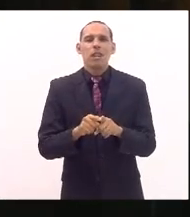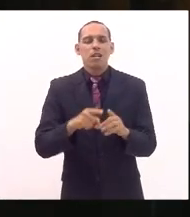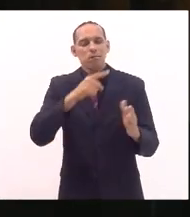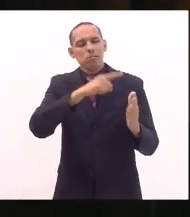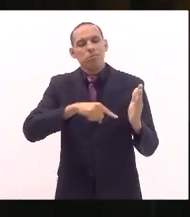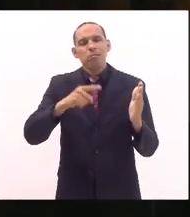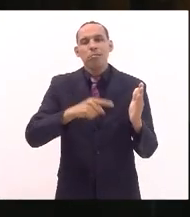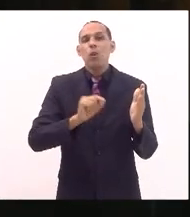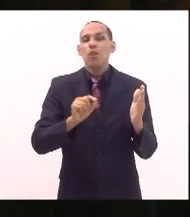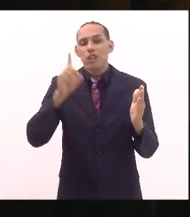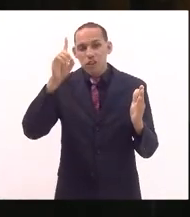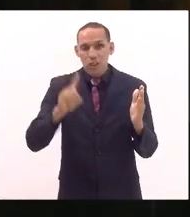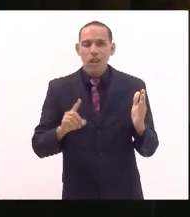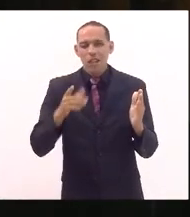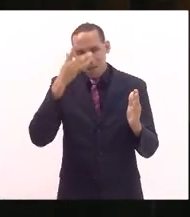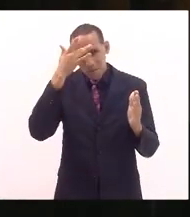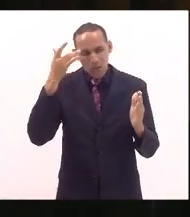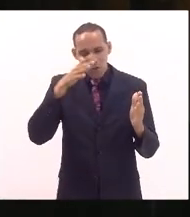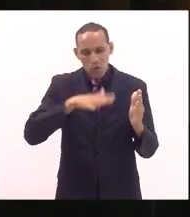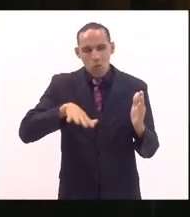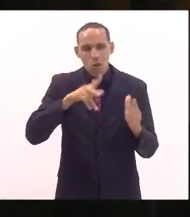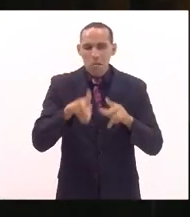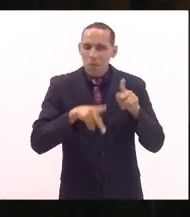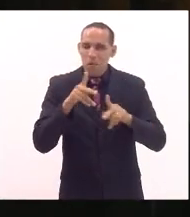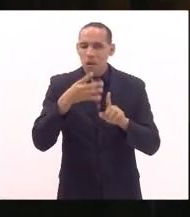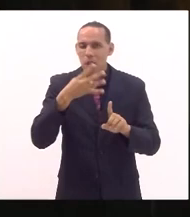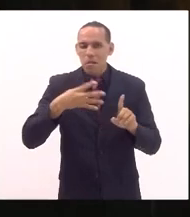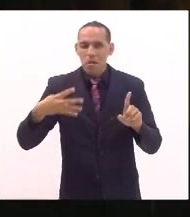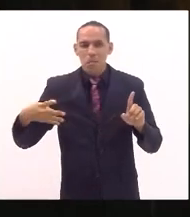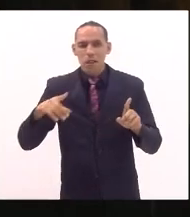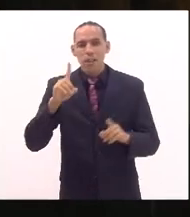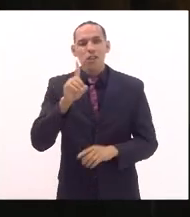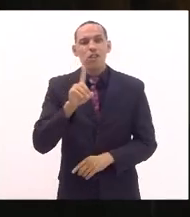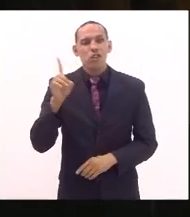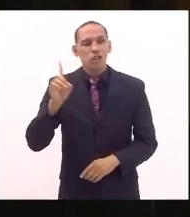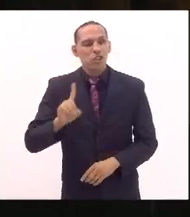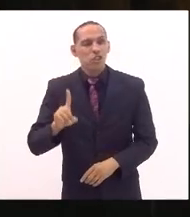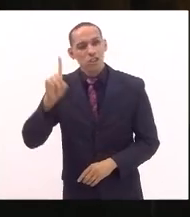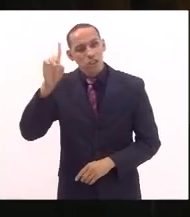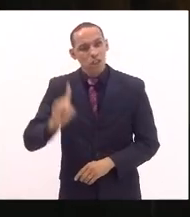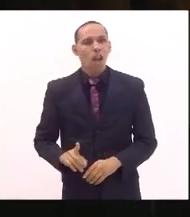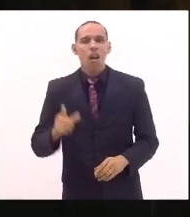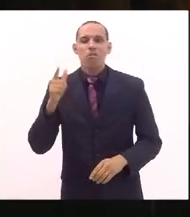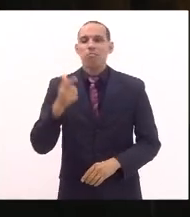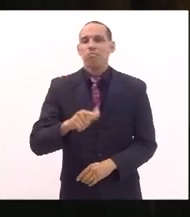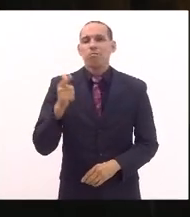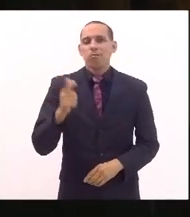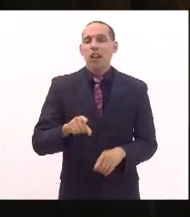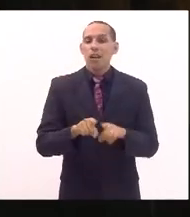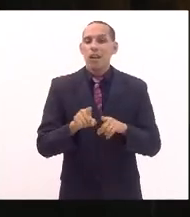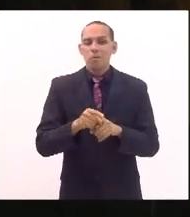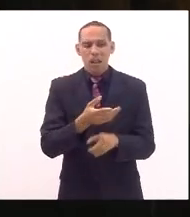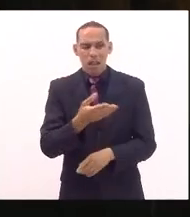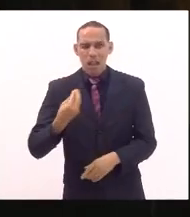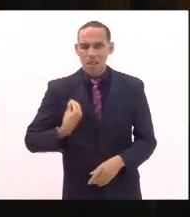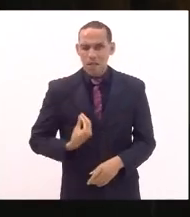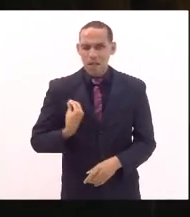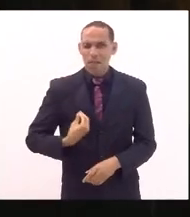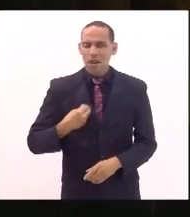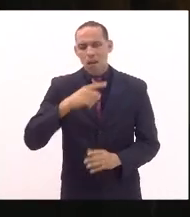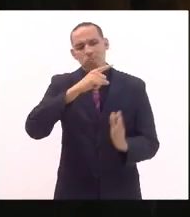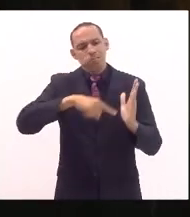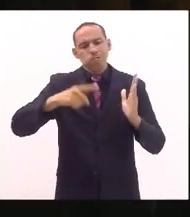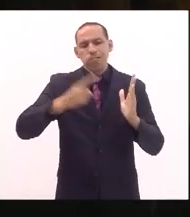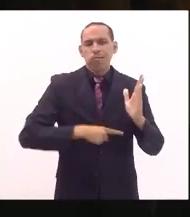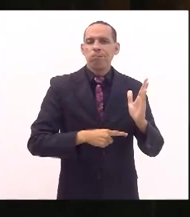direitos da população LGBT LGBT que ia mais nega a possibilidade de existência da população LGBT